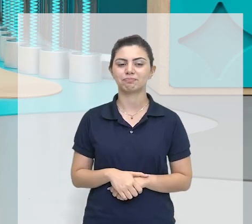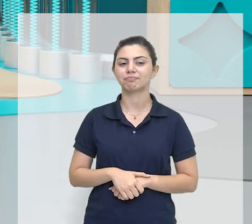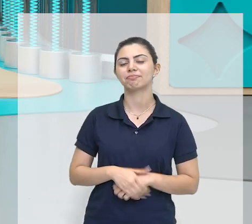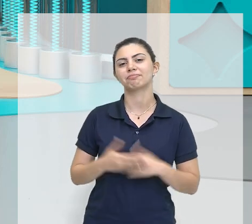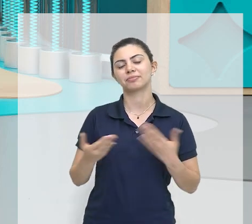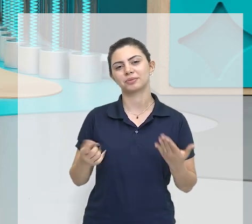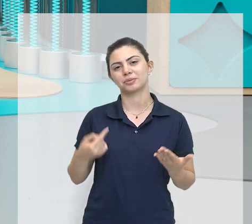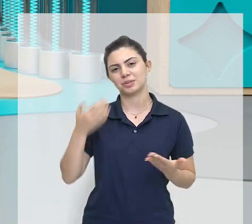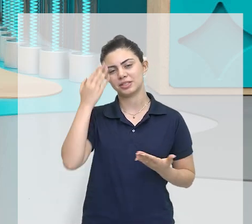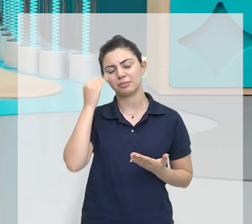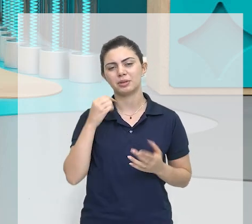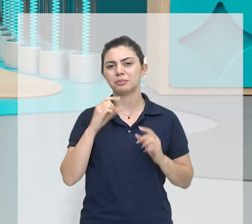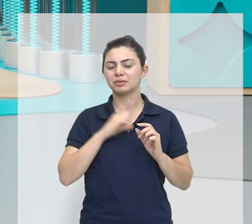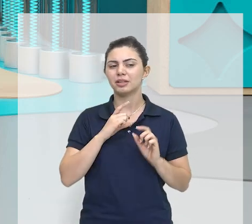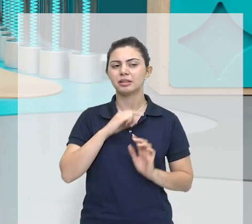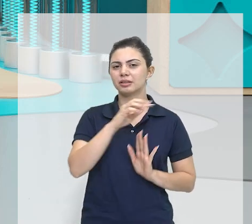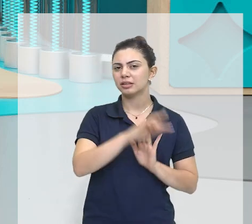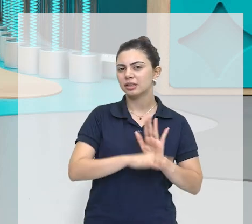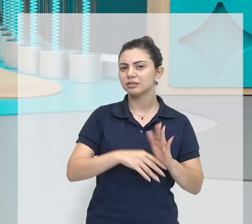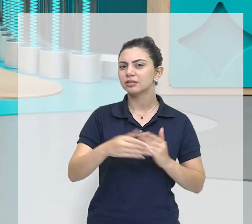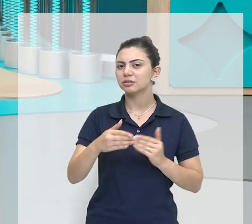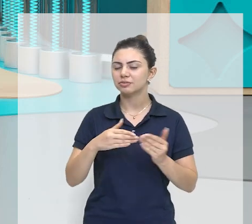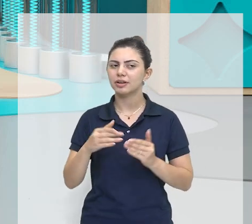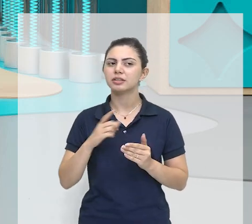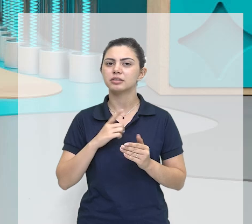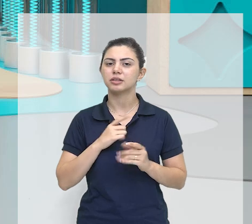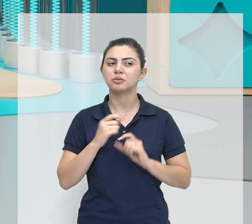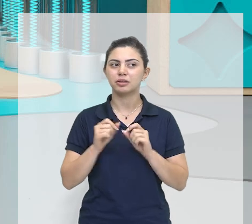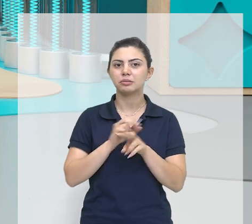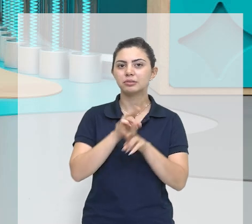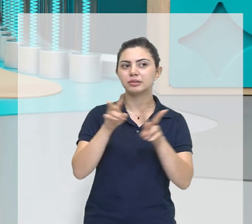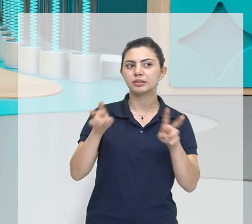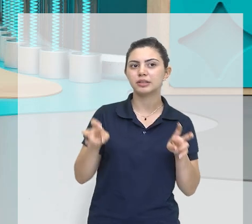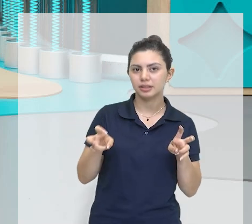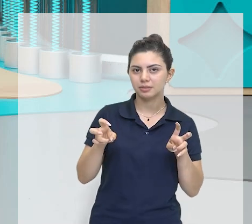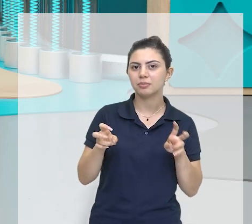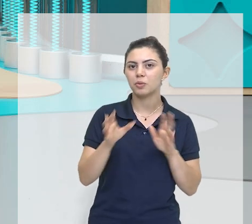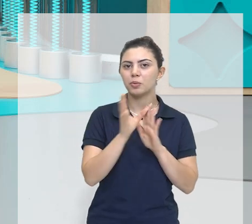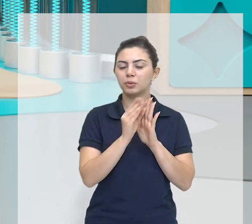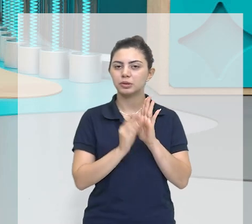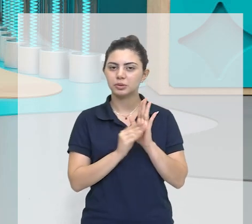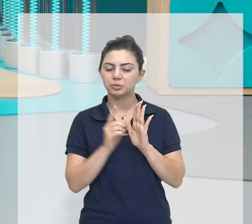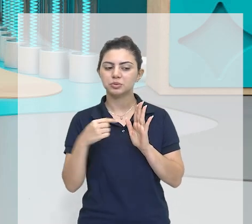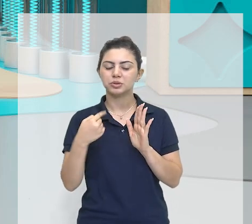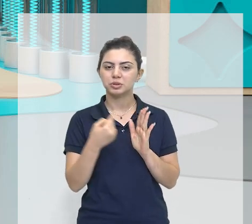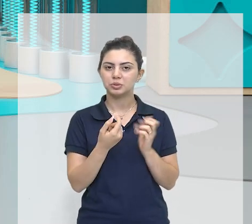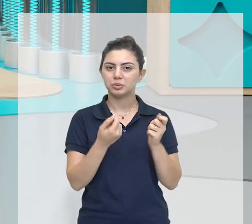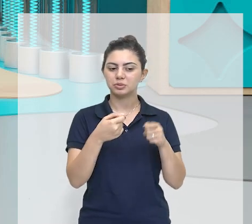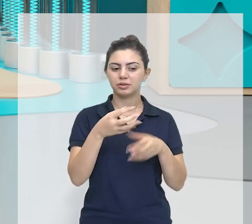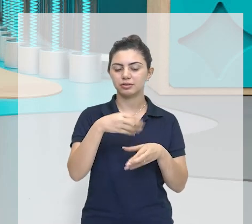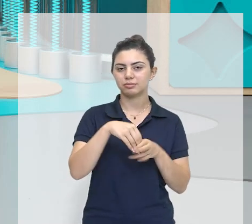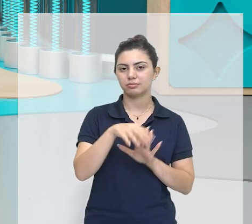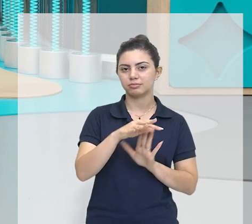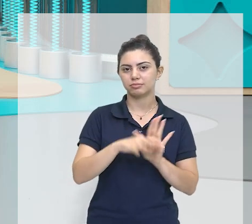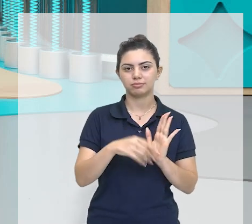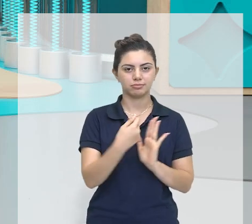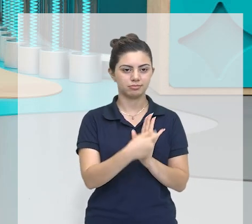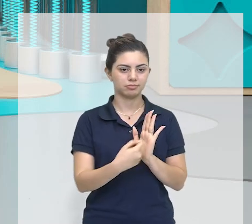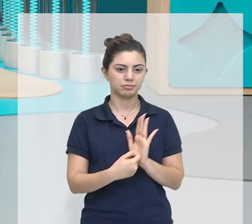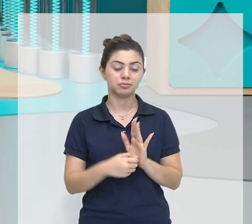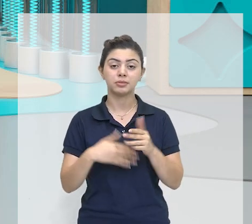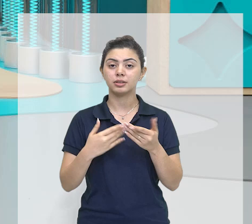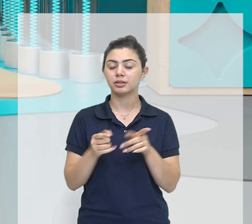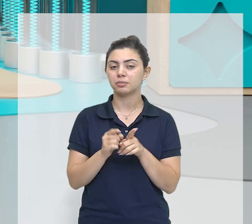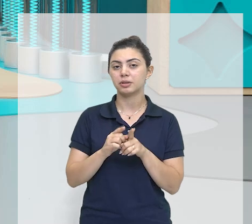como todo texto, né, tem aí um assunto, um tema que pode ser trabalhado nesse texto. E o